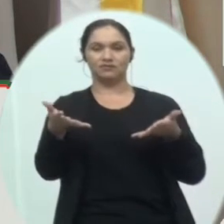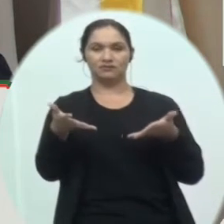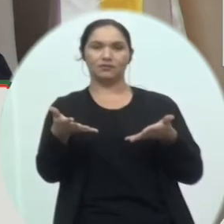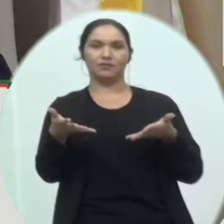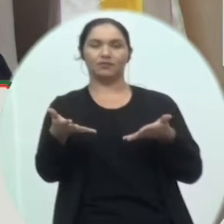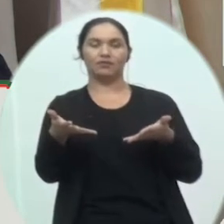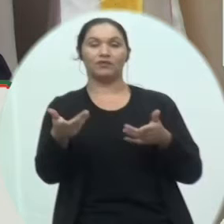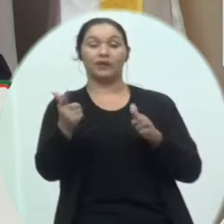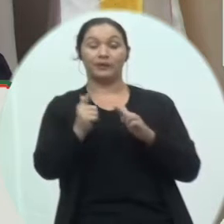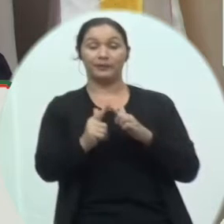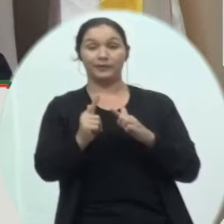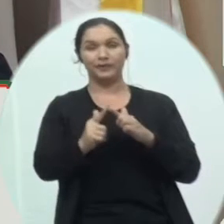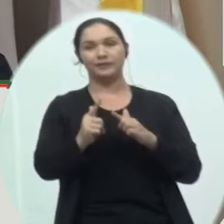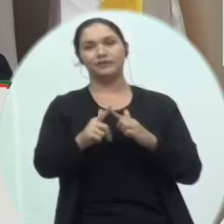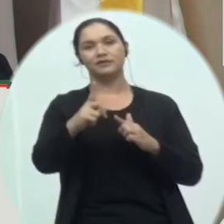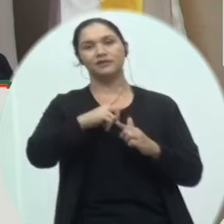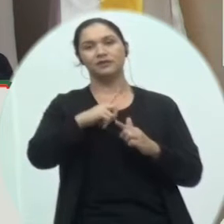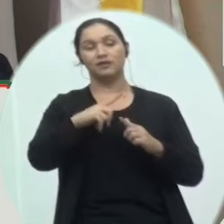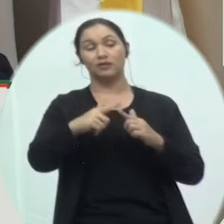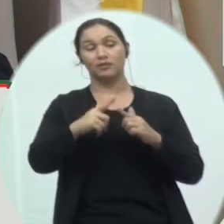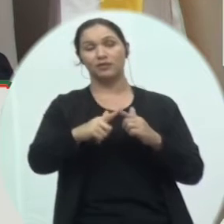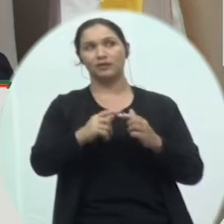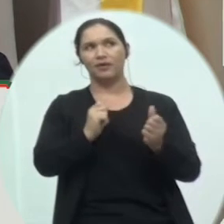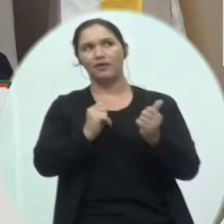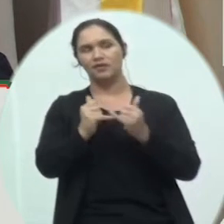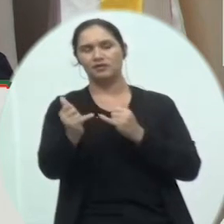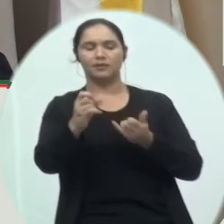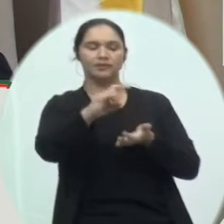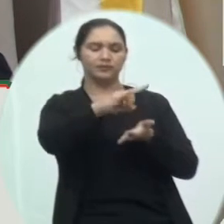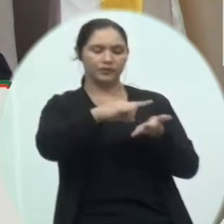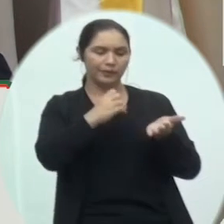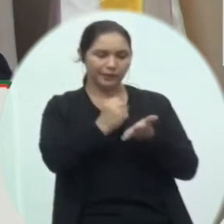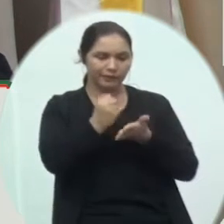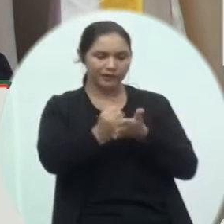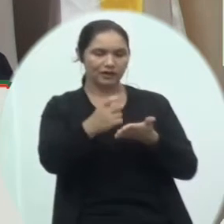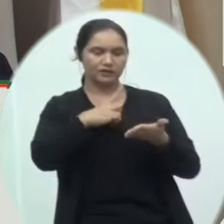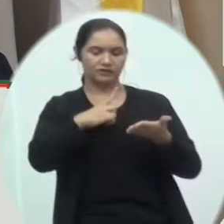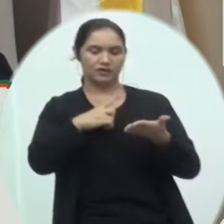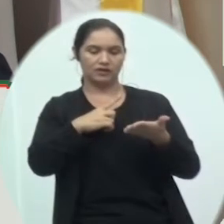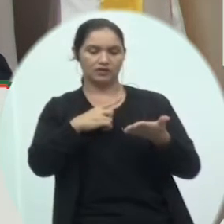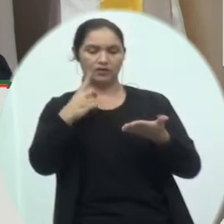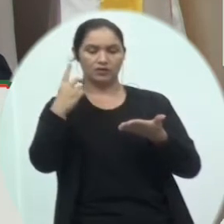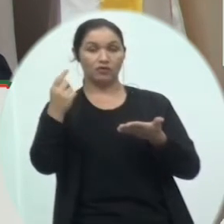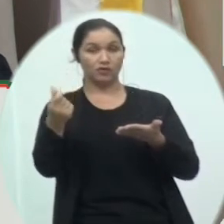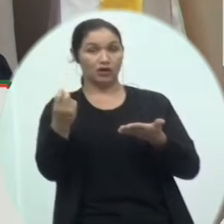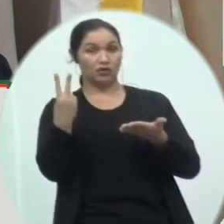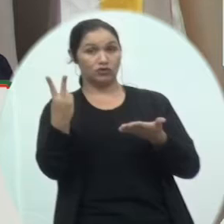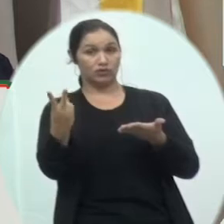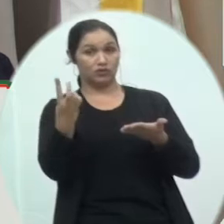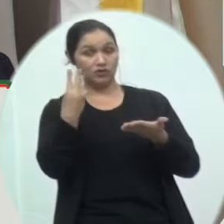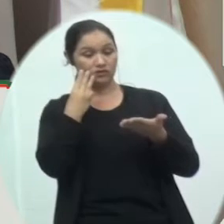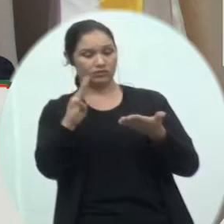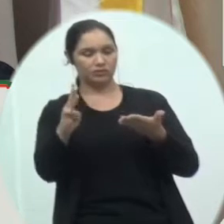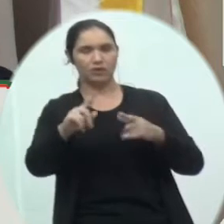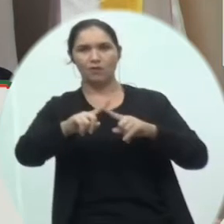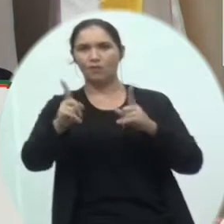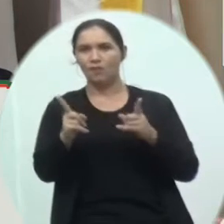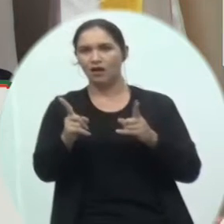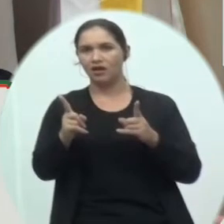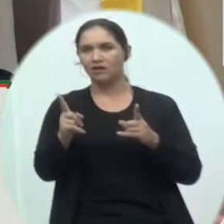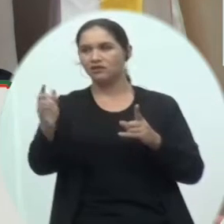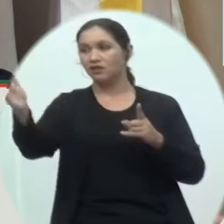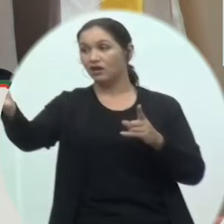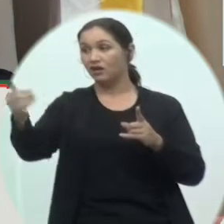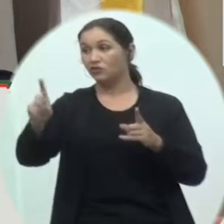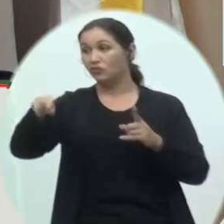porque se você tem um contrato que custa 2 e vai contratar outra por 3,